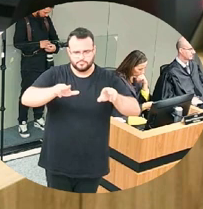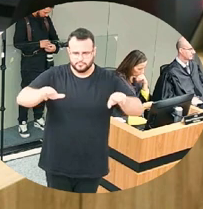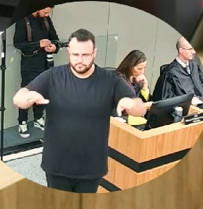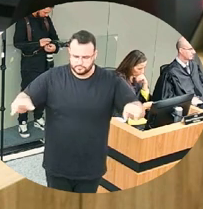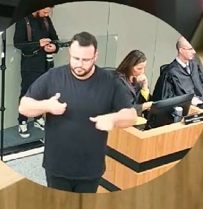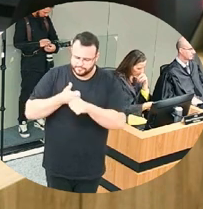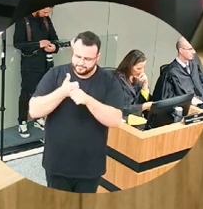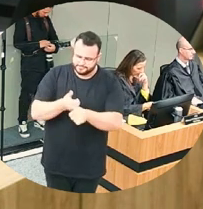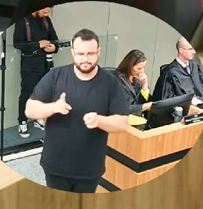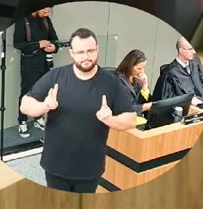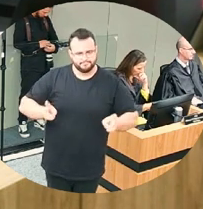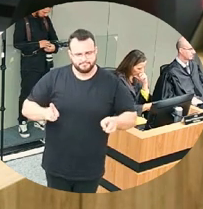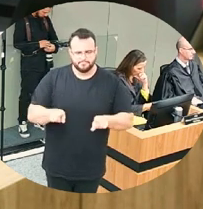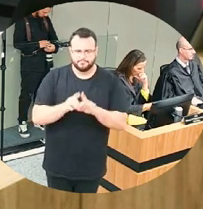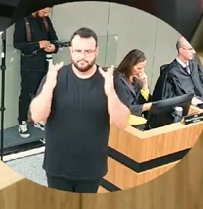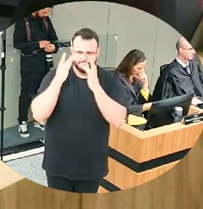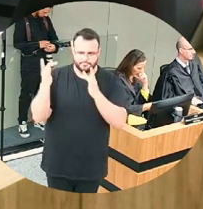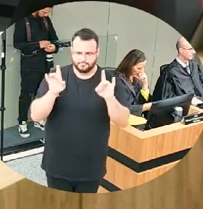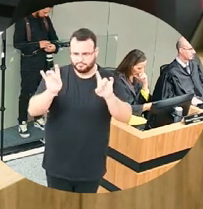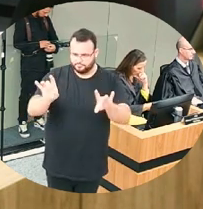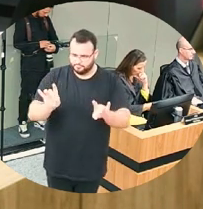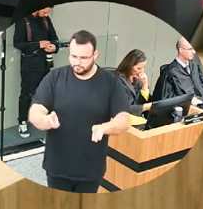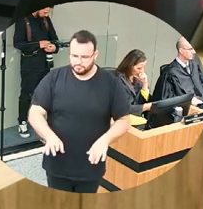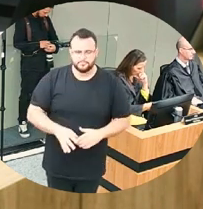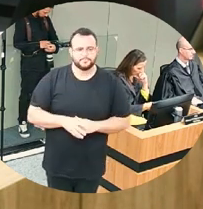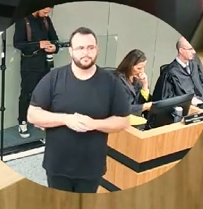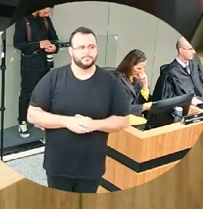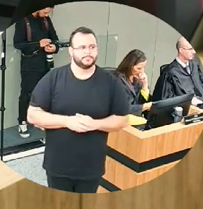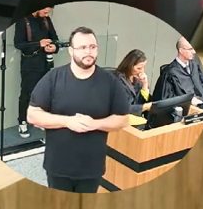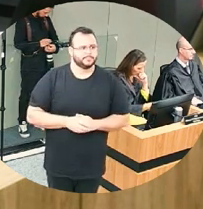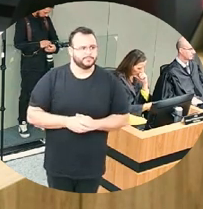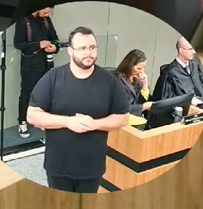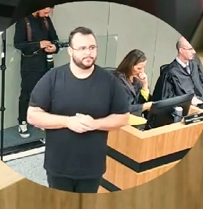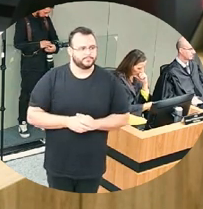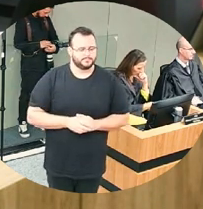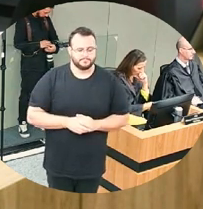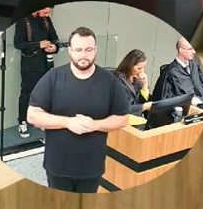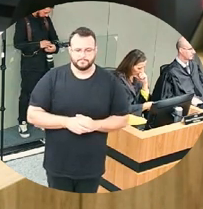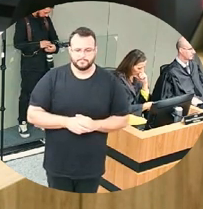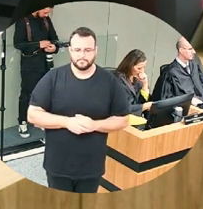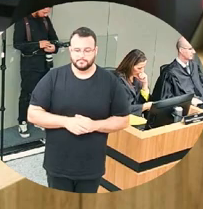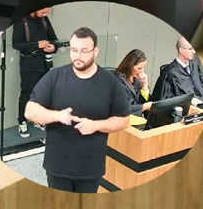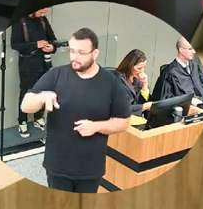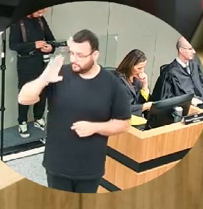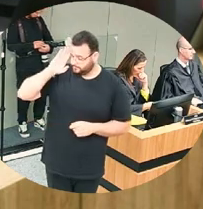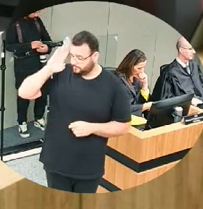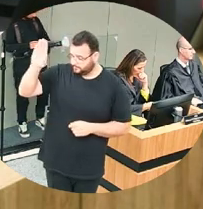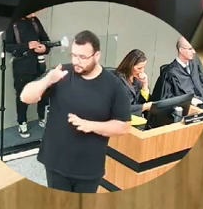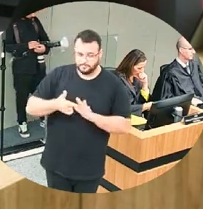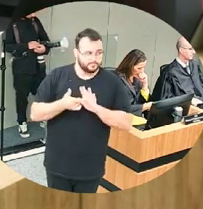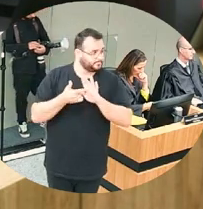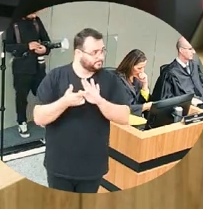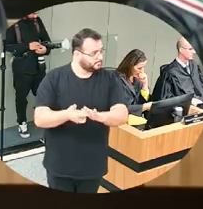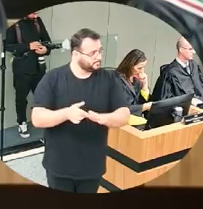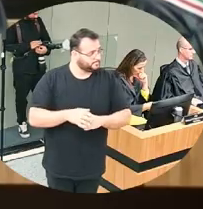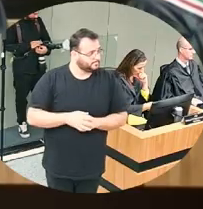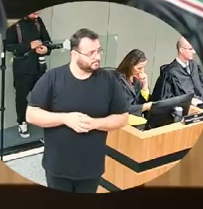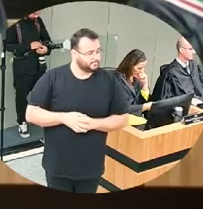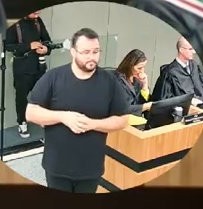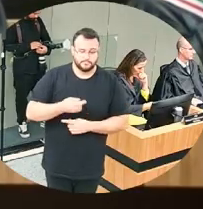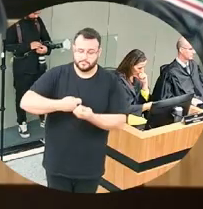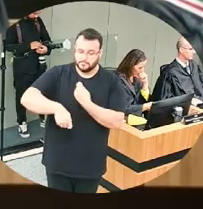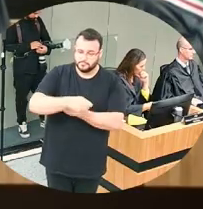acompanhamento constante e atenção especial fundamental destacar que a ação